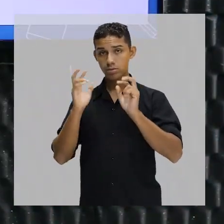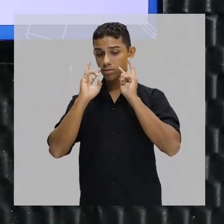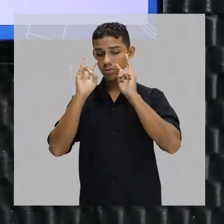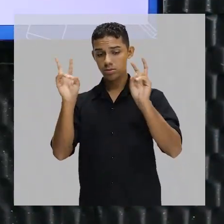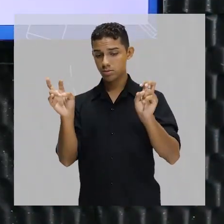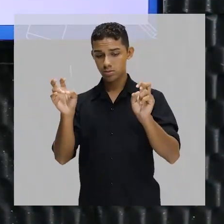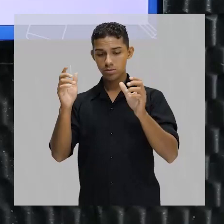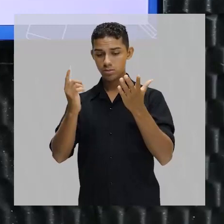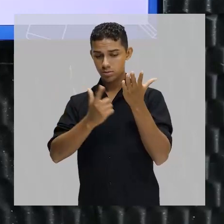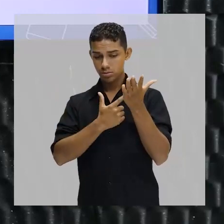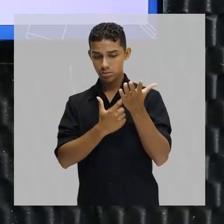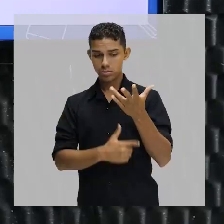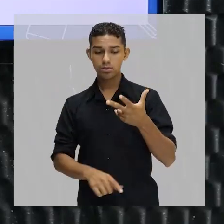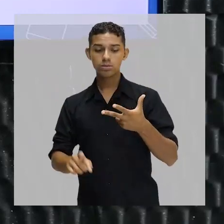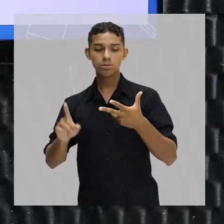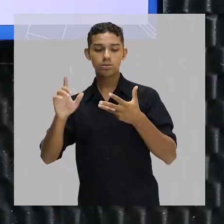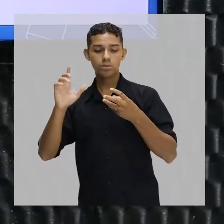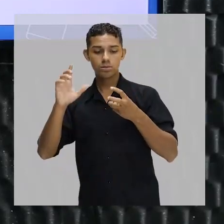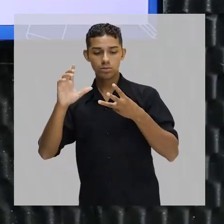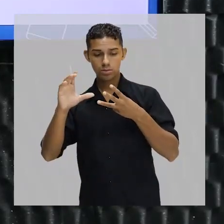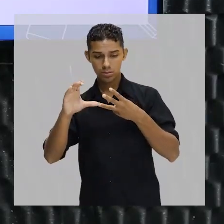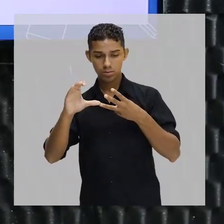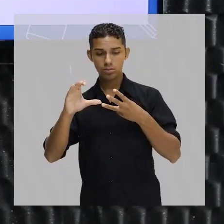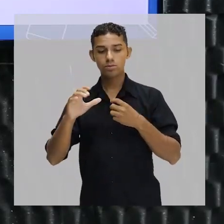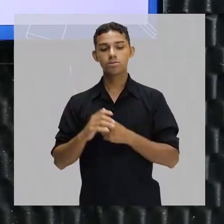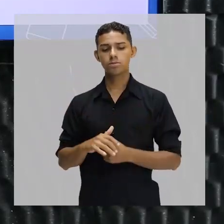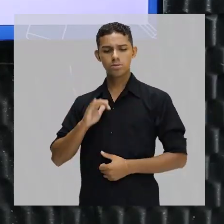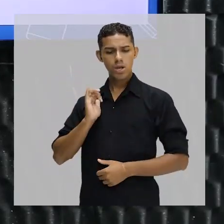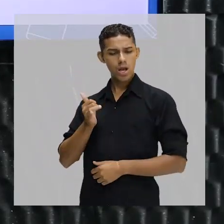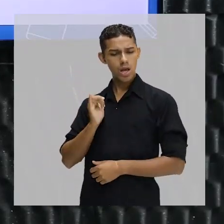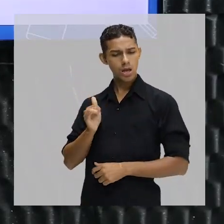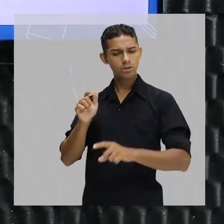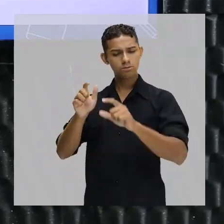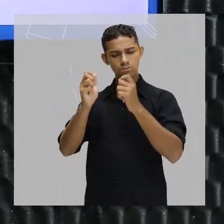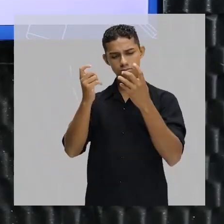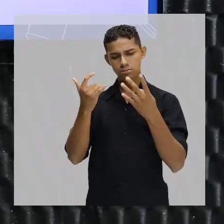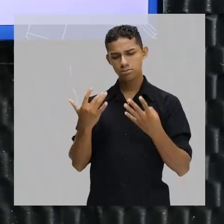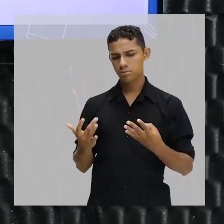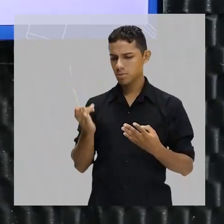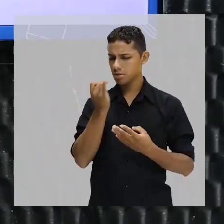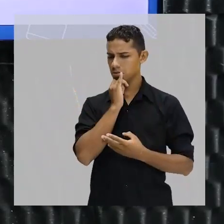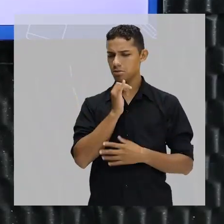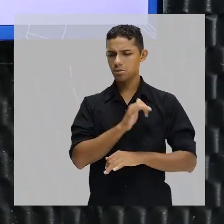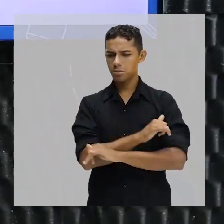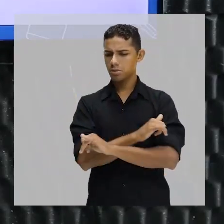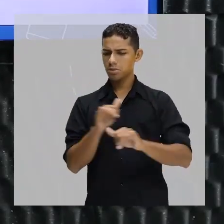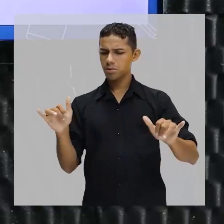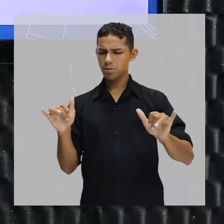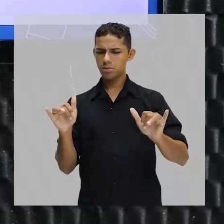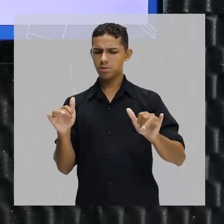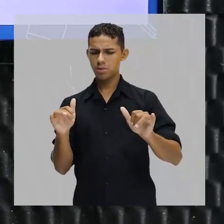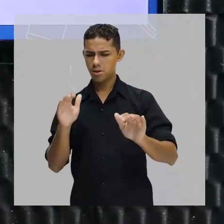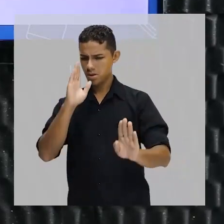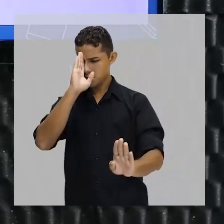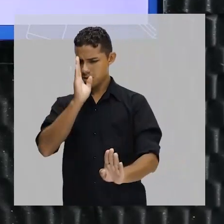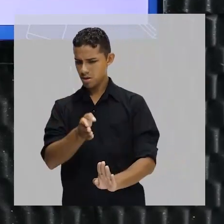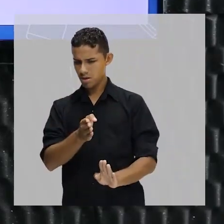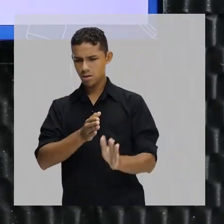livro. Letra C, narrativa, construída pelo uso de discursos direto e